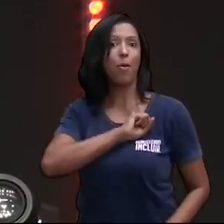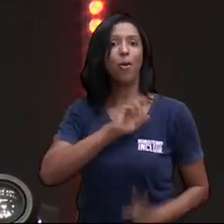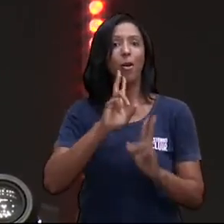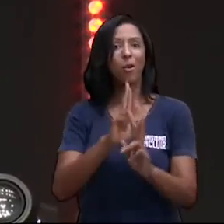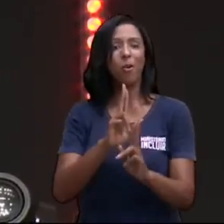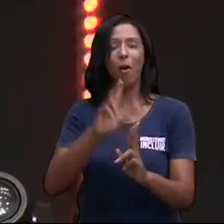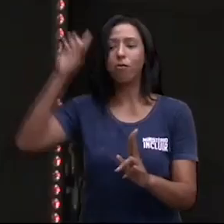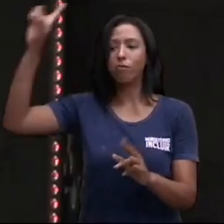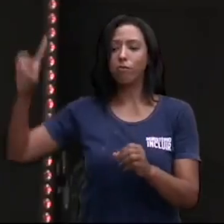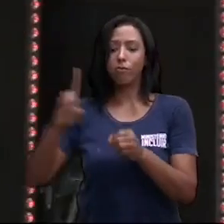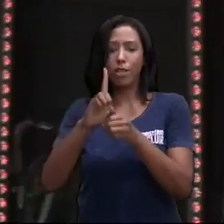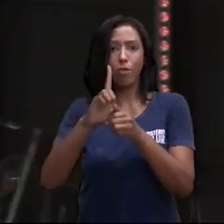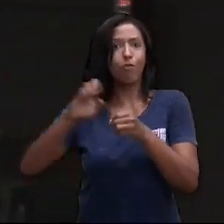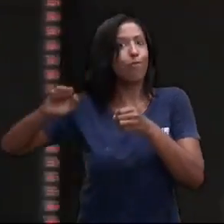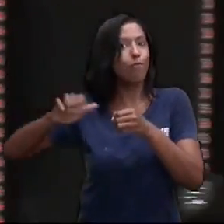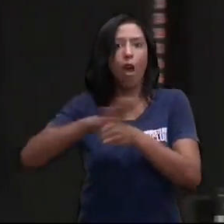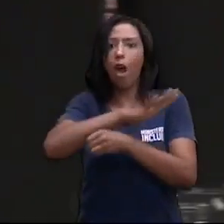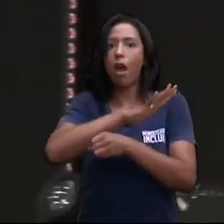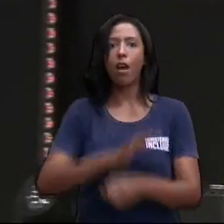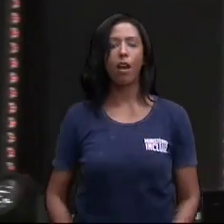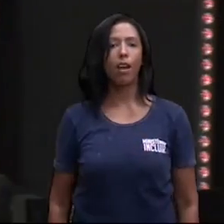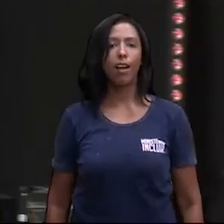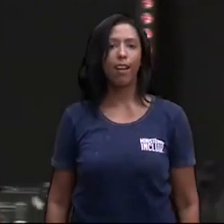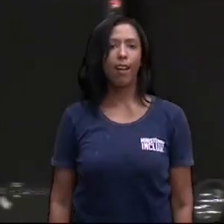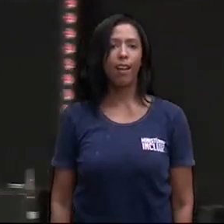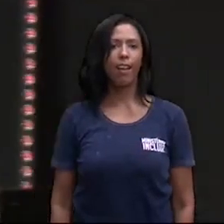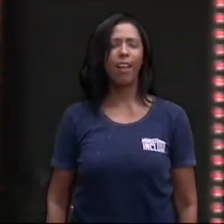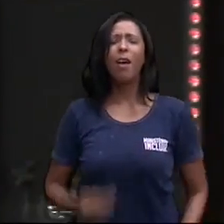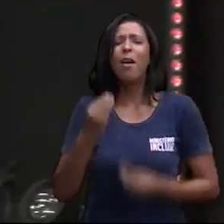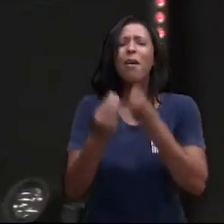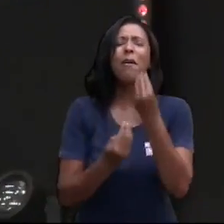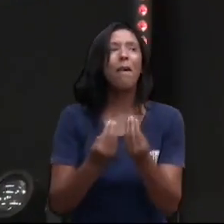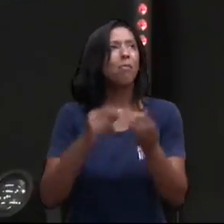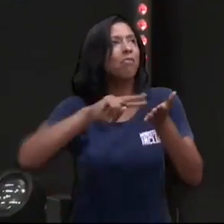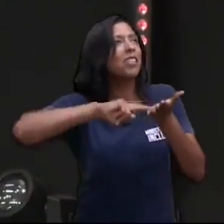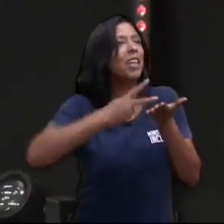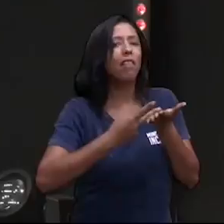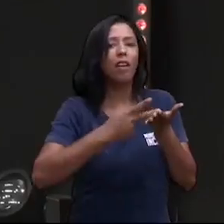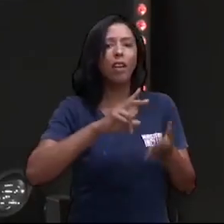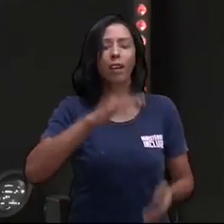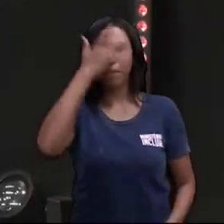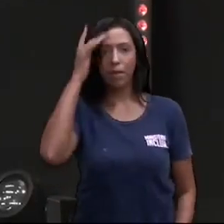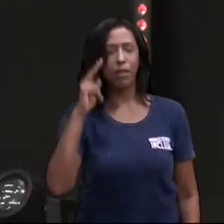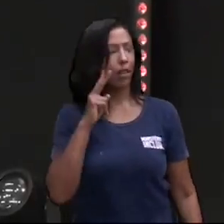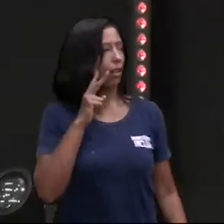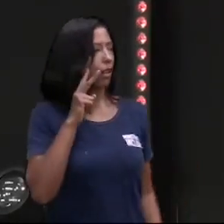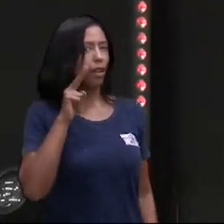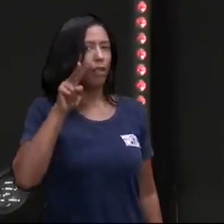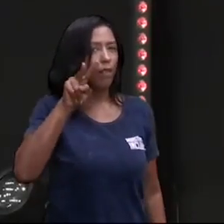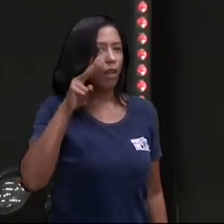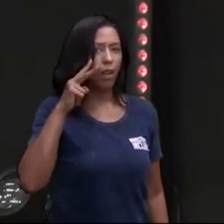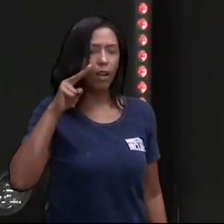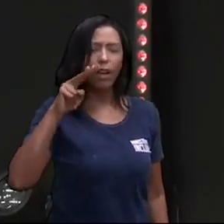bendito de Deus significa que tem olhar para tua vida vai ver alguém que acredita